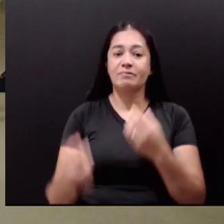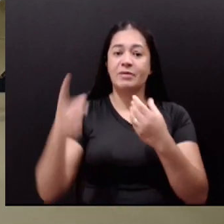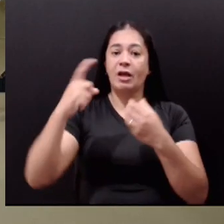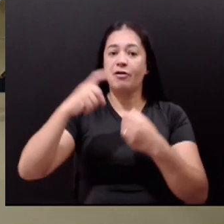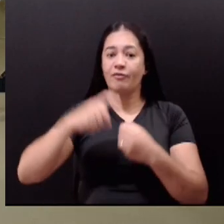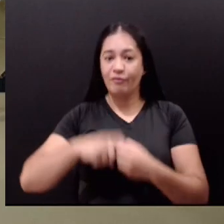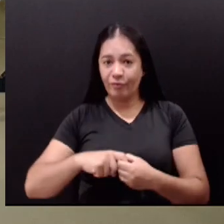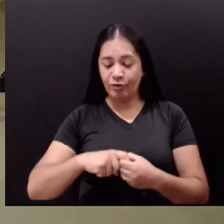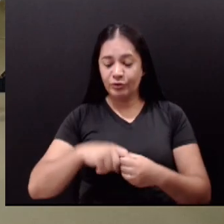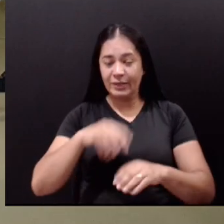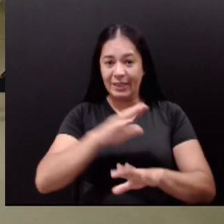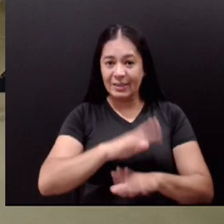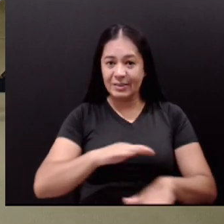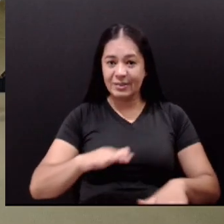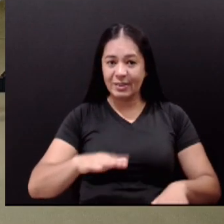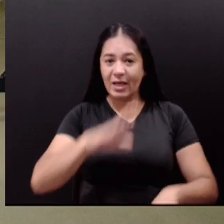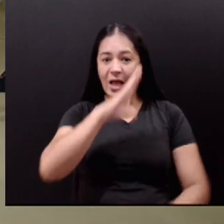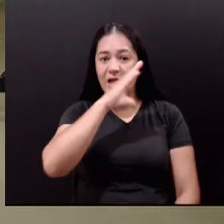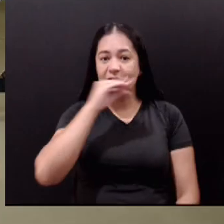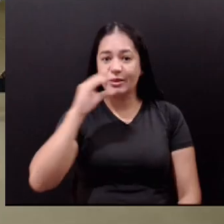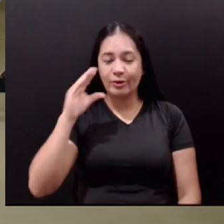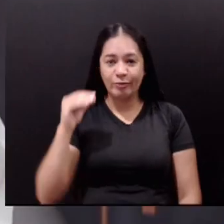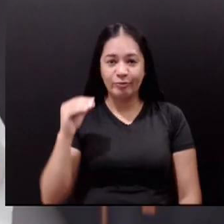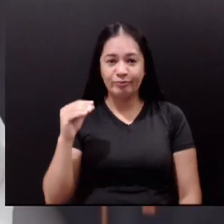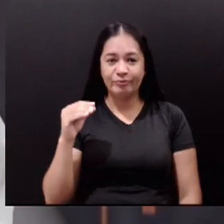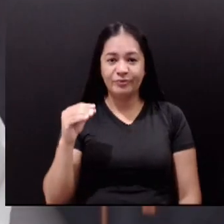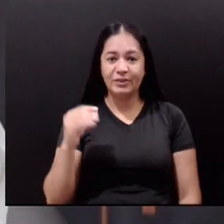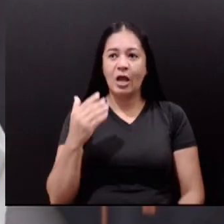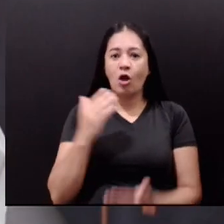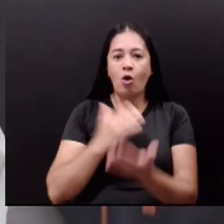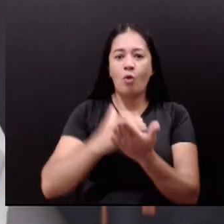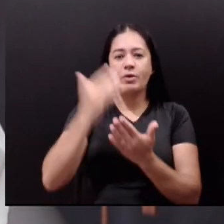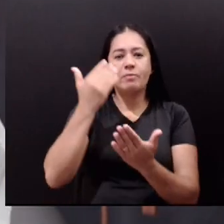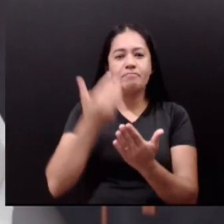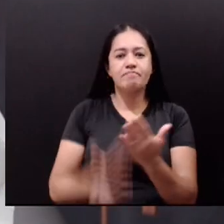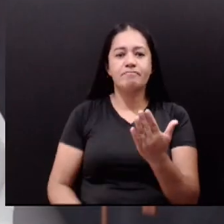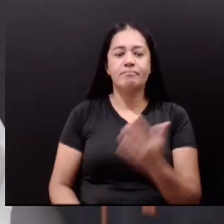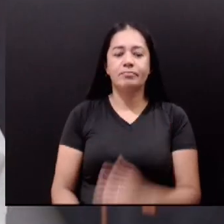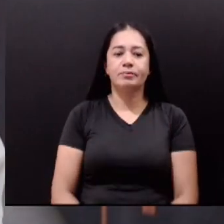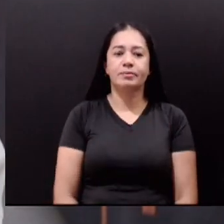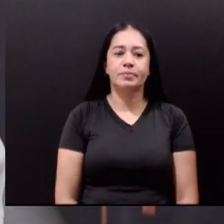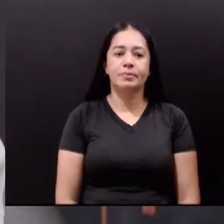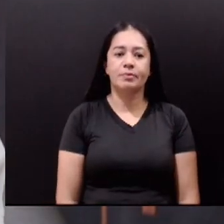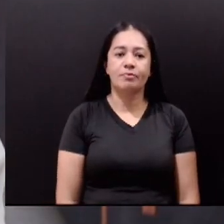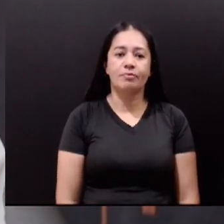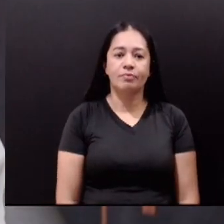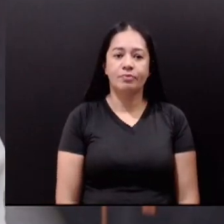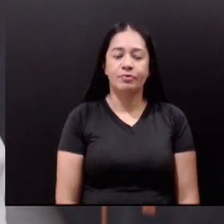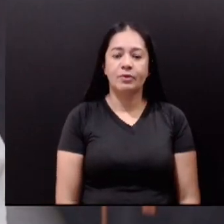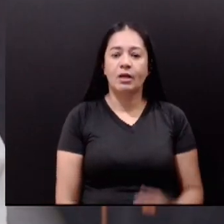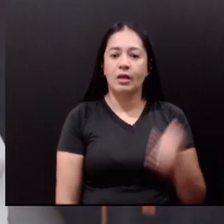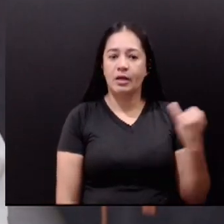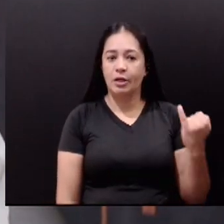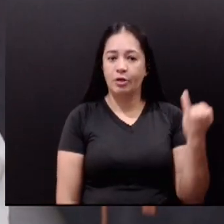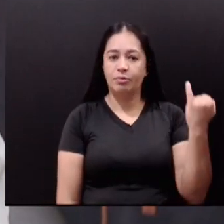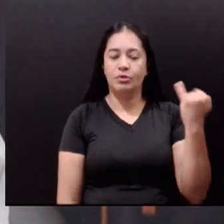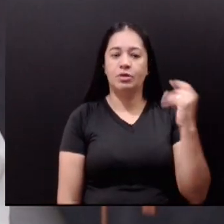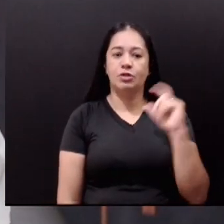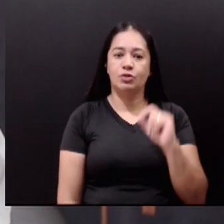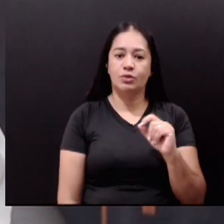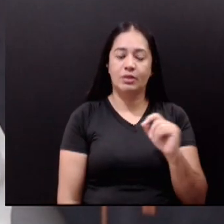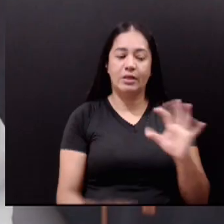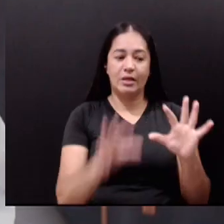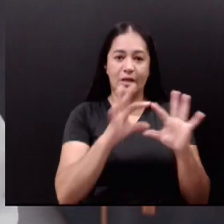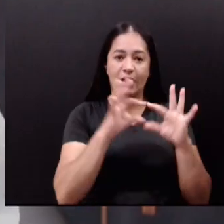esse adolescente que está se perdendo? uhum. Houve um ponto muito importante, né, eu vejo que as famílias, os pais, as